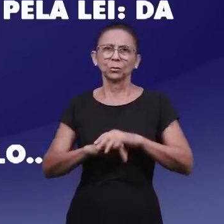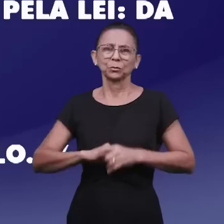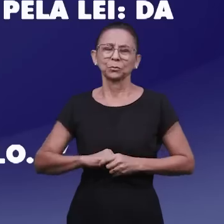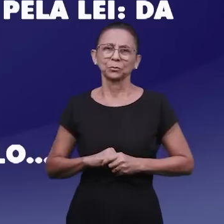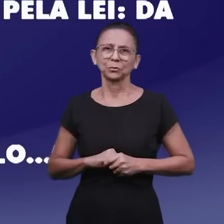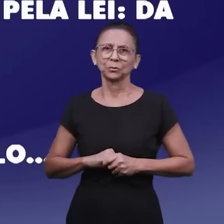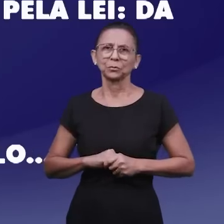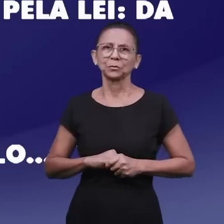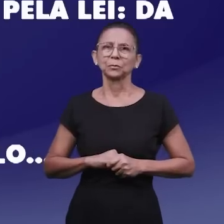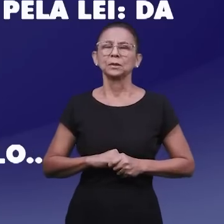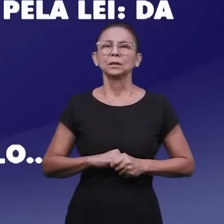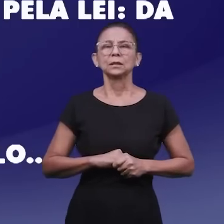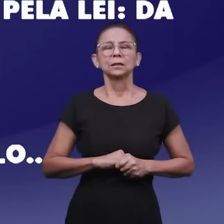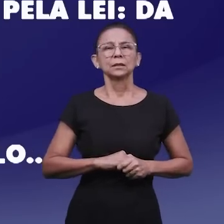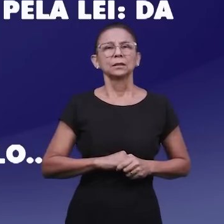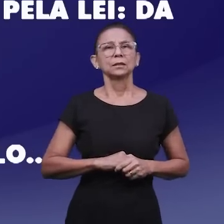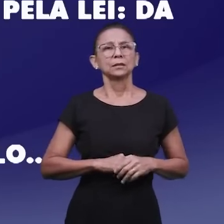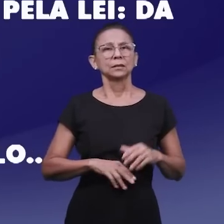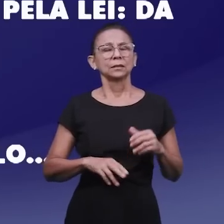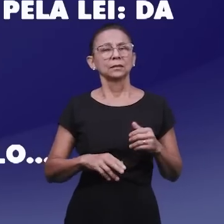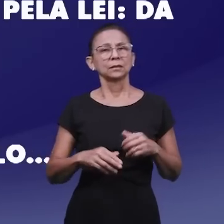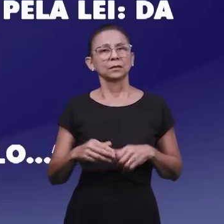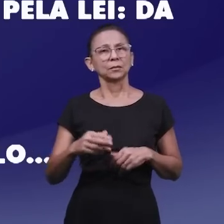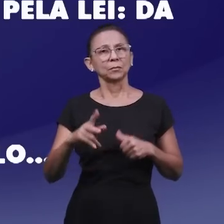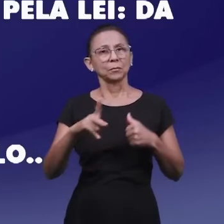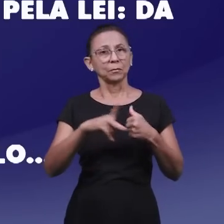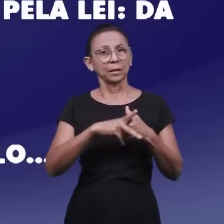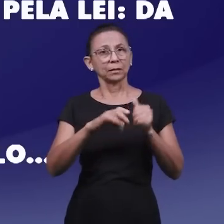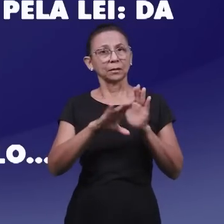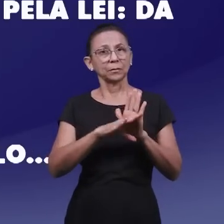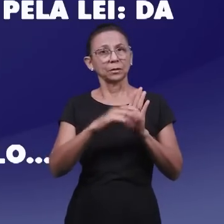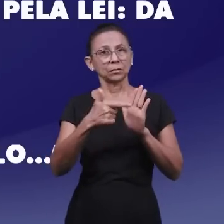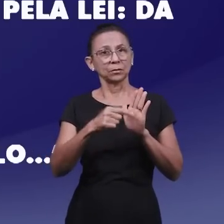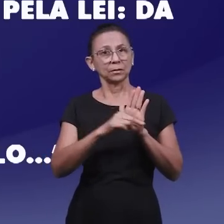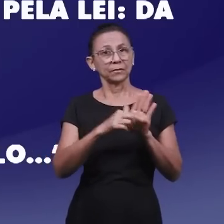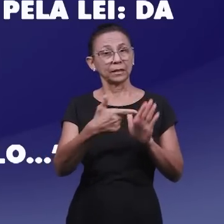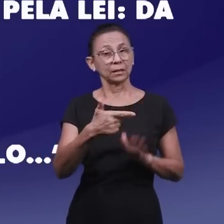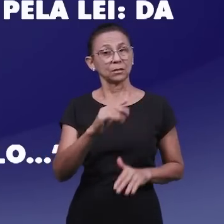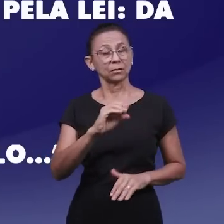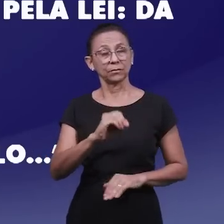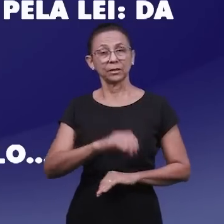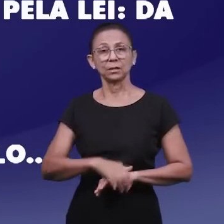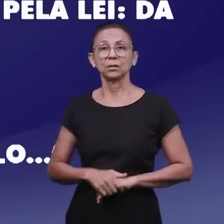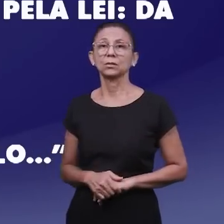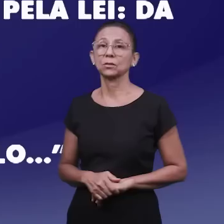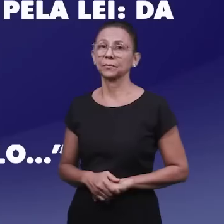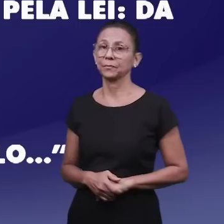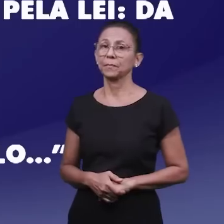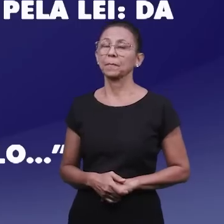no último estado pior do que o primeiro. Olha bem, o que Pedro está